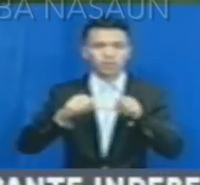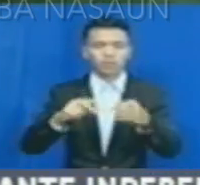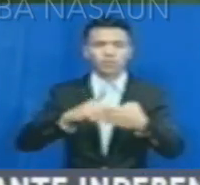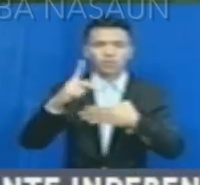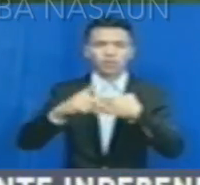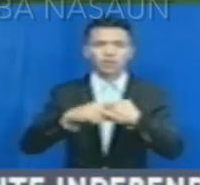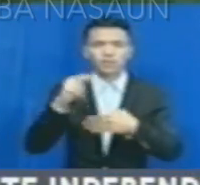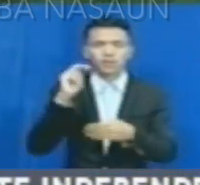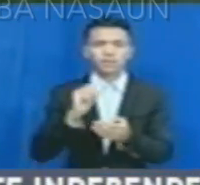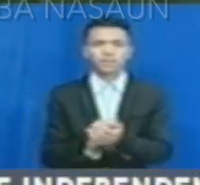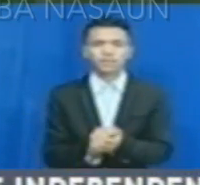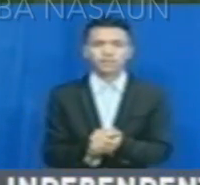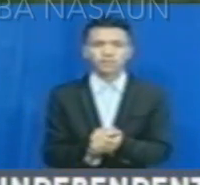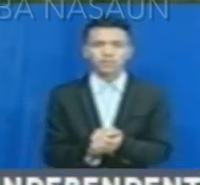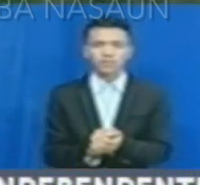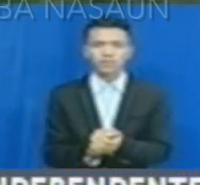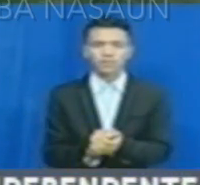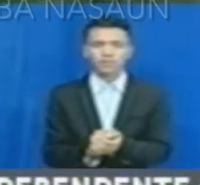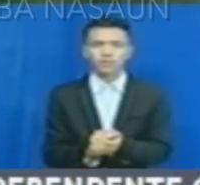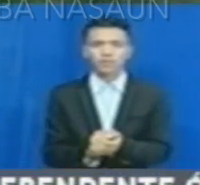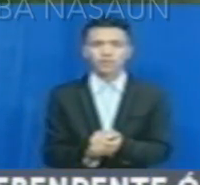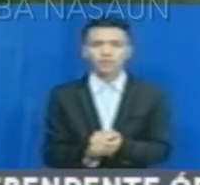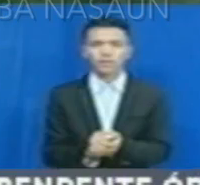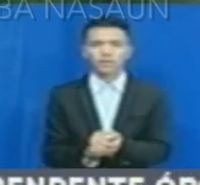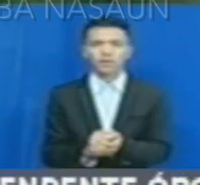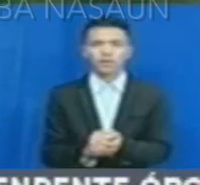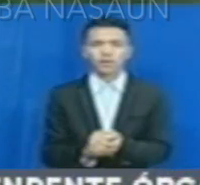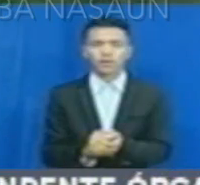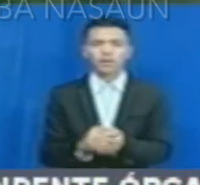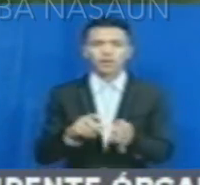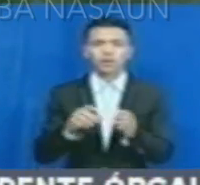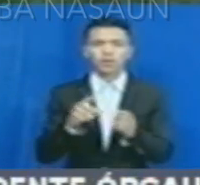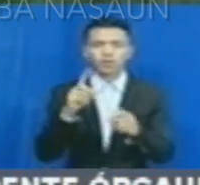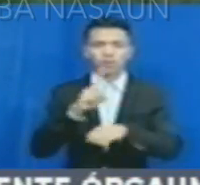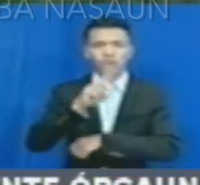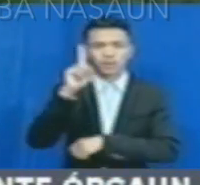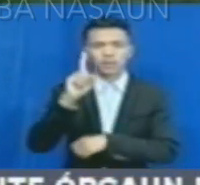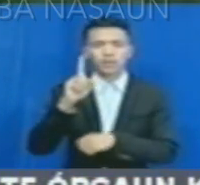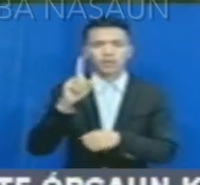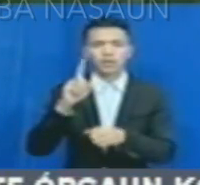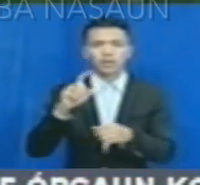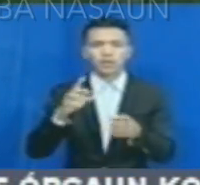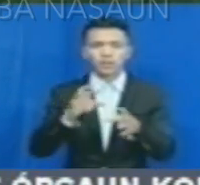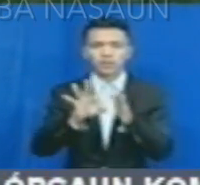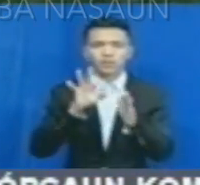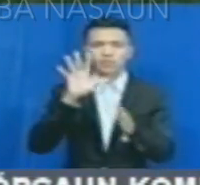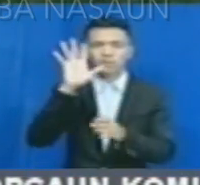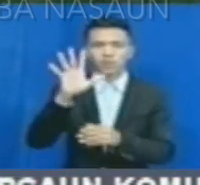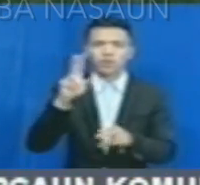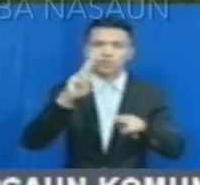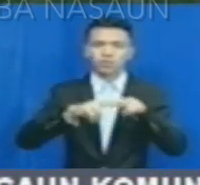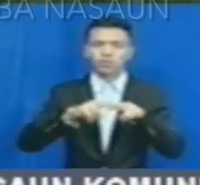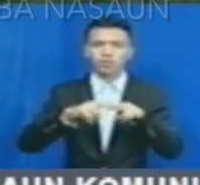refere. Ini pama ser sorten maketan $5 ni. Selakar itu turut $5 itu lah